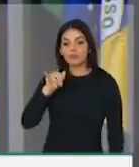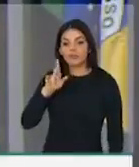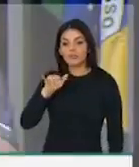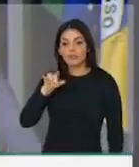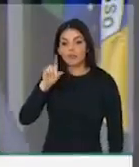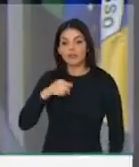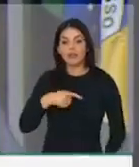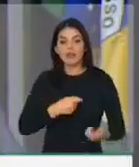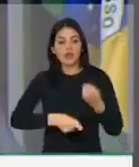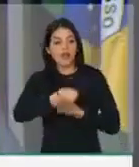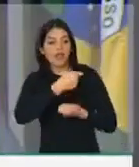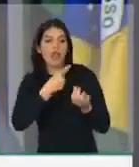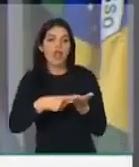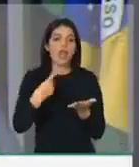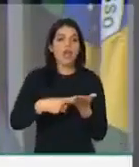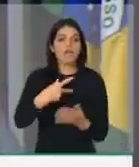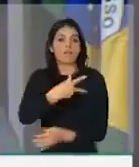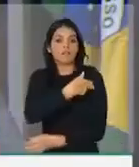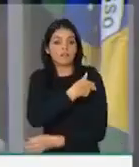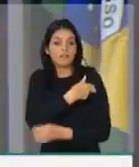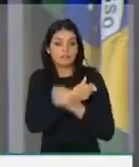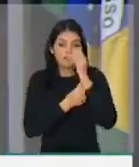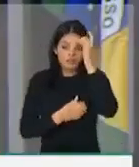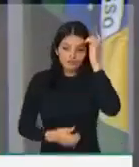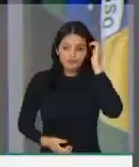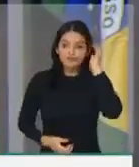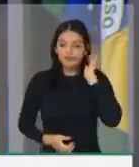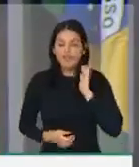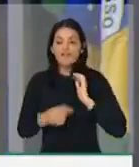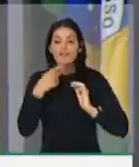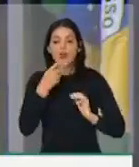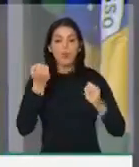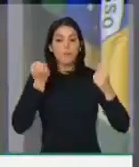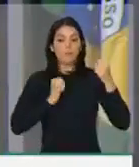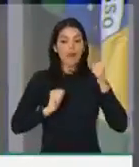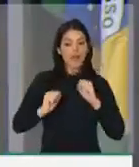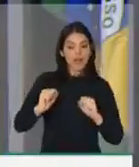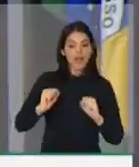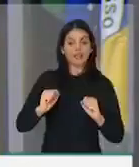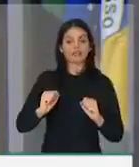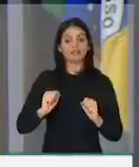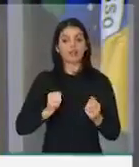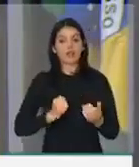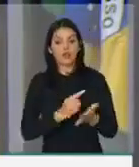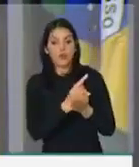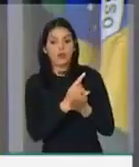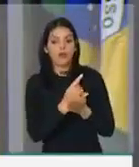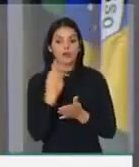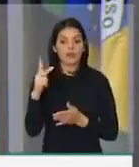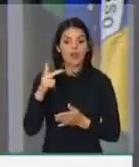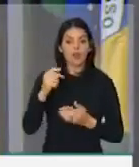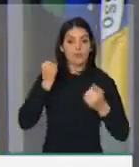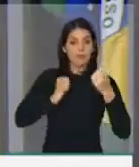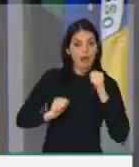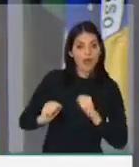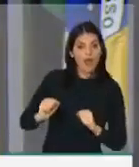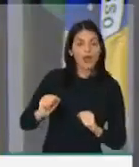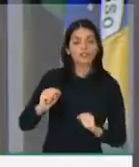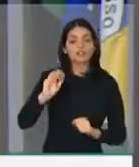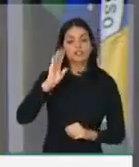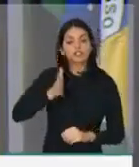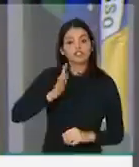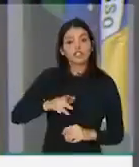negociando a vacina tô falando que tinha pressa que o completo comprador dele tinha pressa que ele já estava já